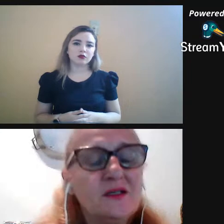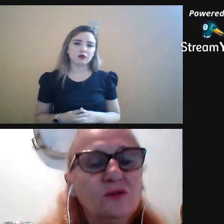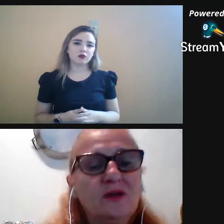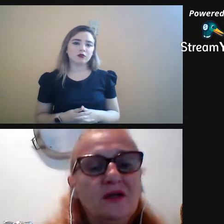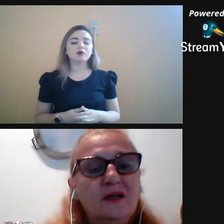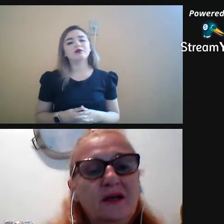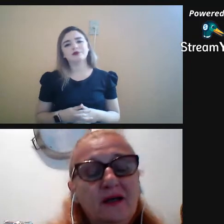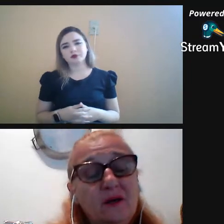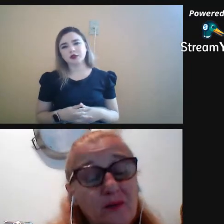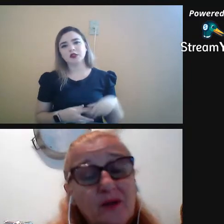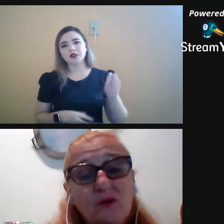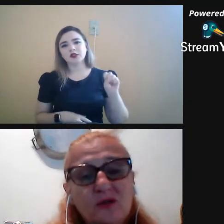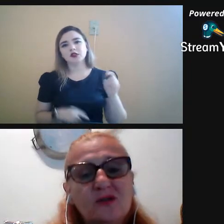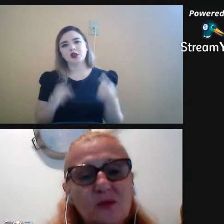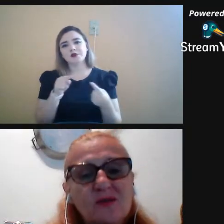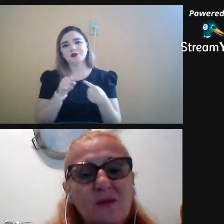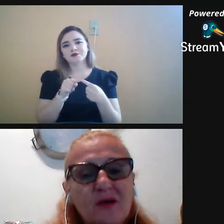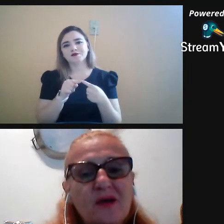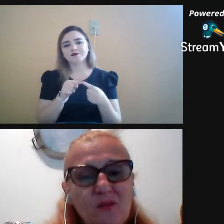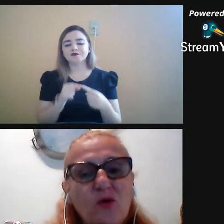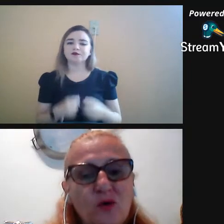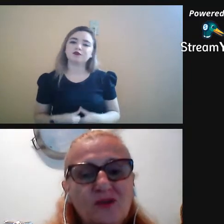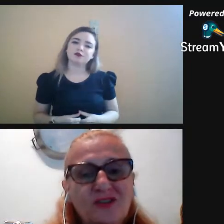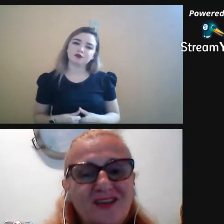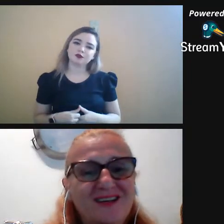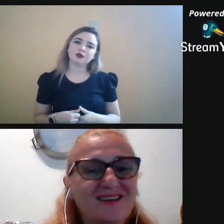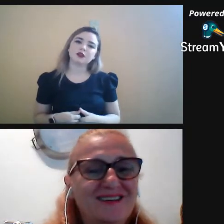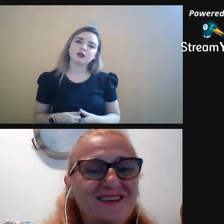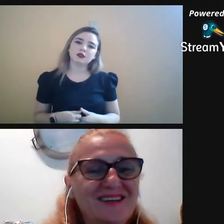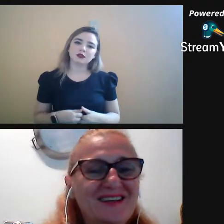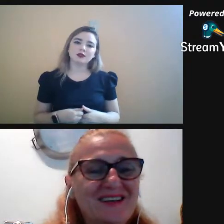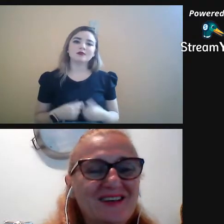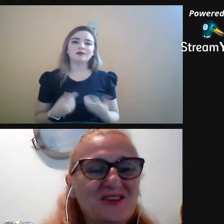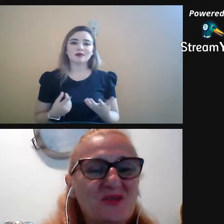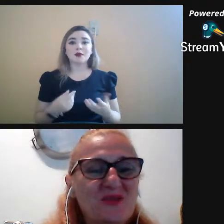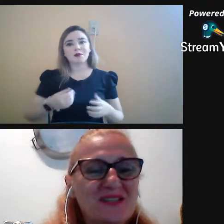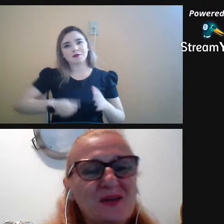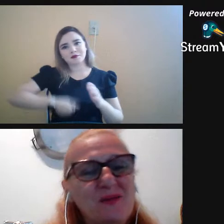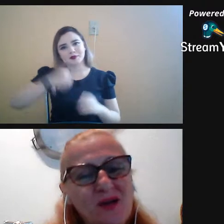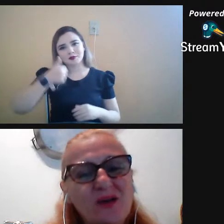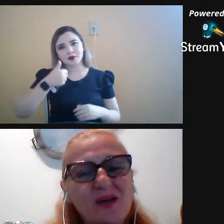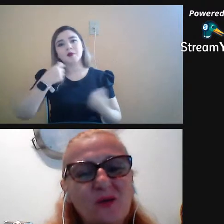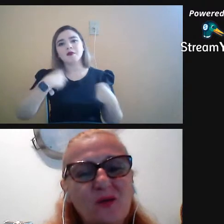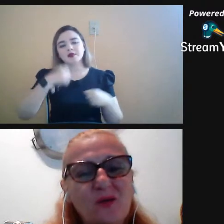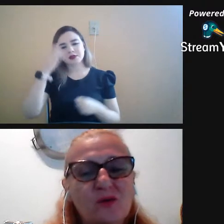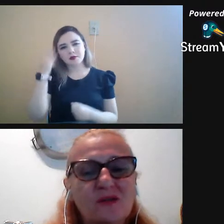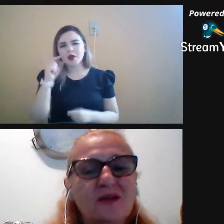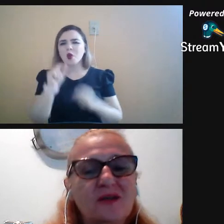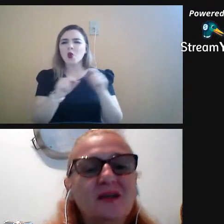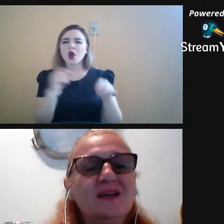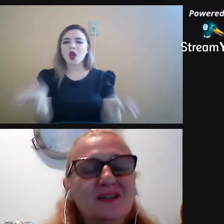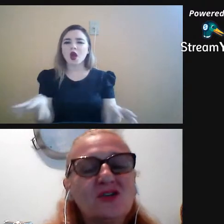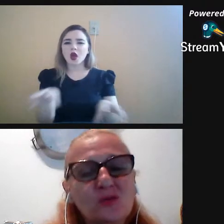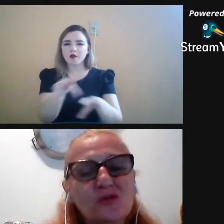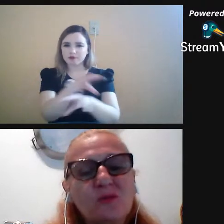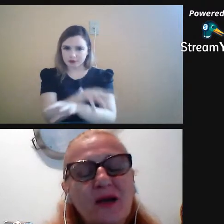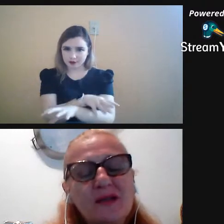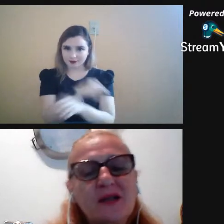Concordo com você, Sil. É, a primeira coisa, nós temos que saber o que é biomas, né? Nós vamos começar a trabalhar isso. O que é o